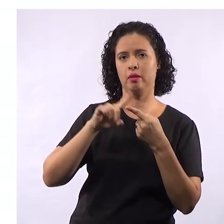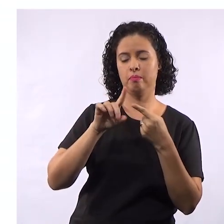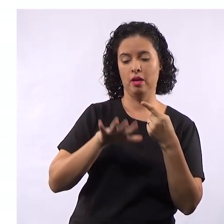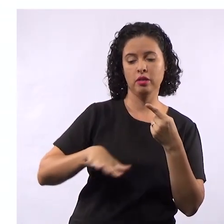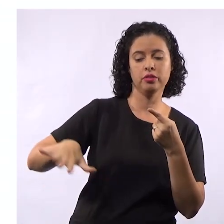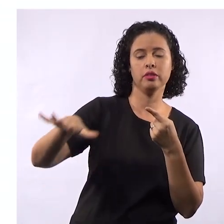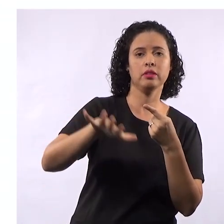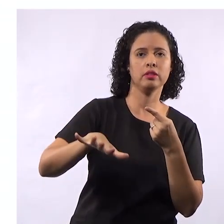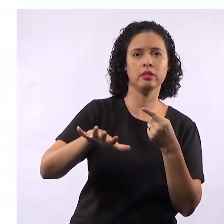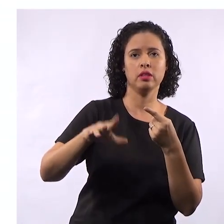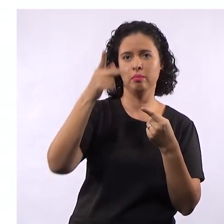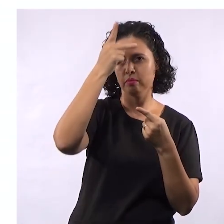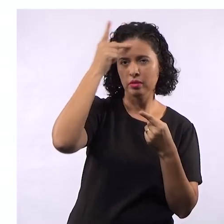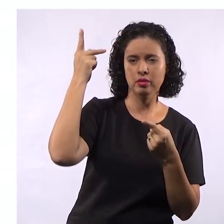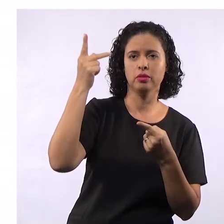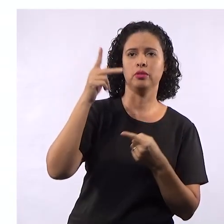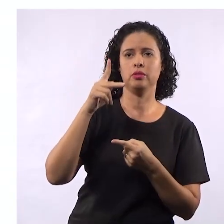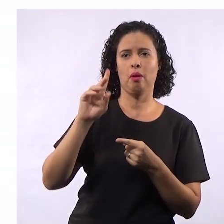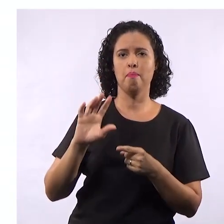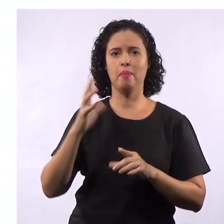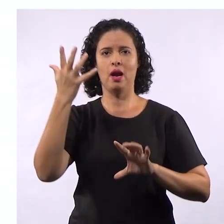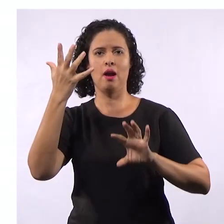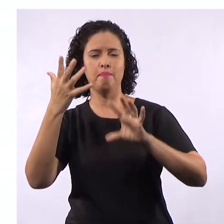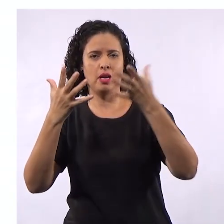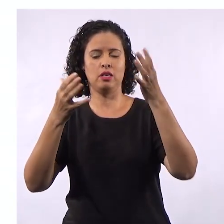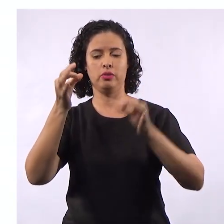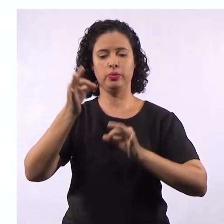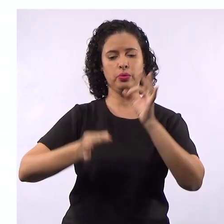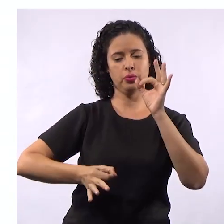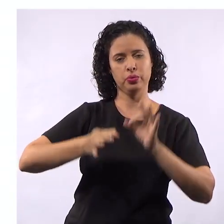vizinho, né? O testador ou o herdeiro,